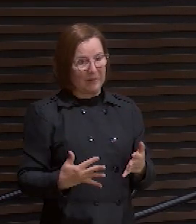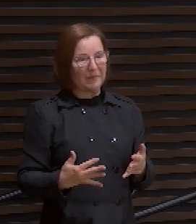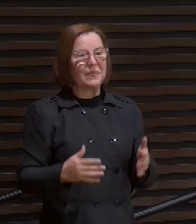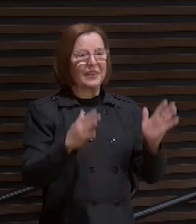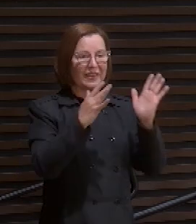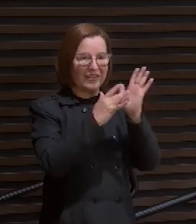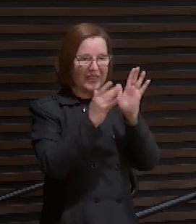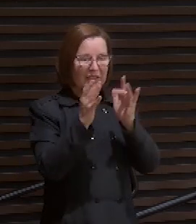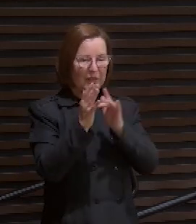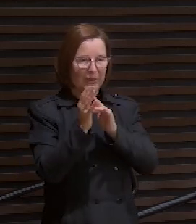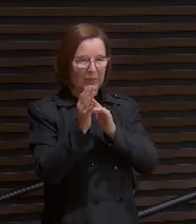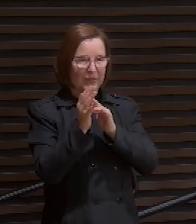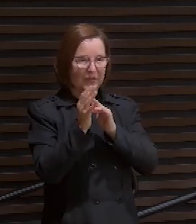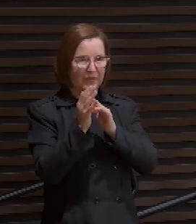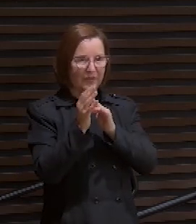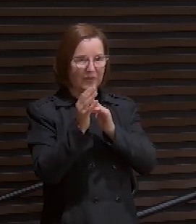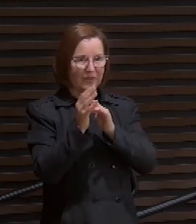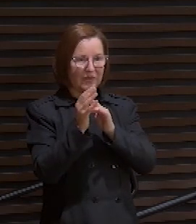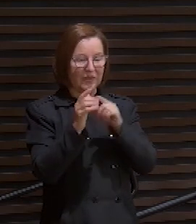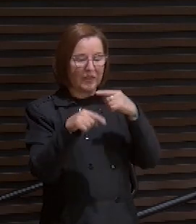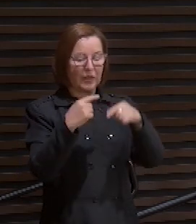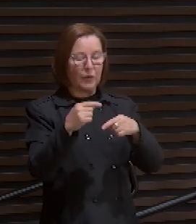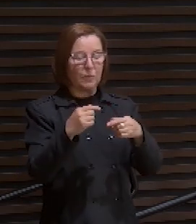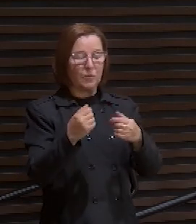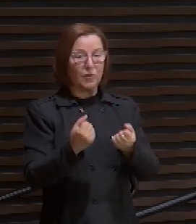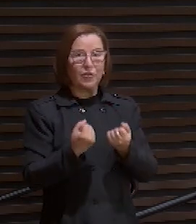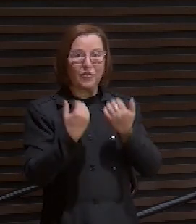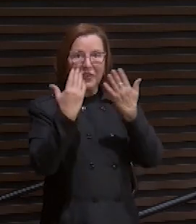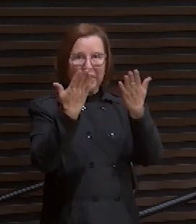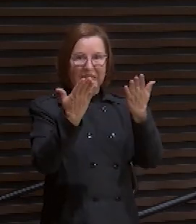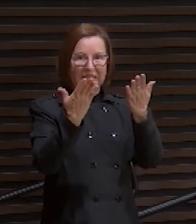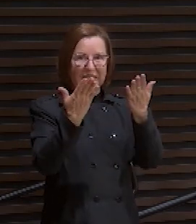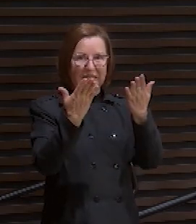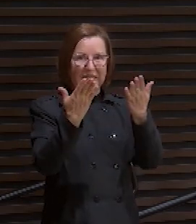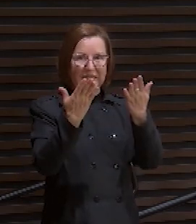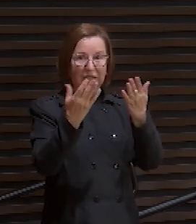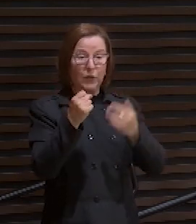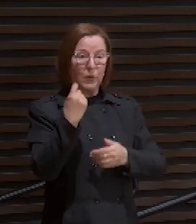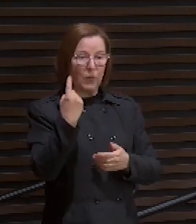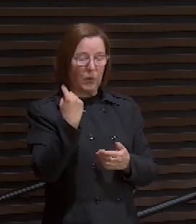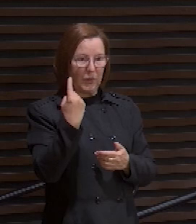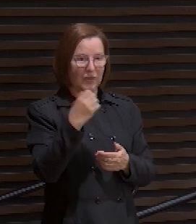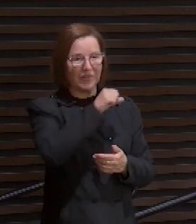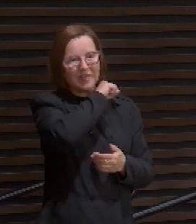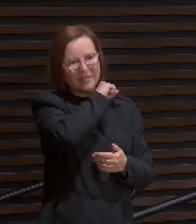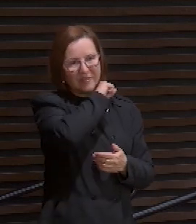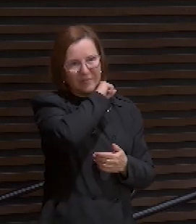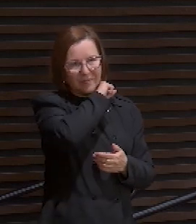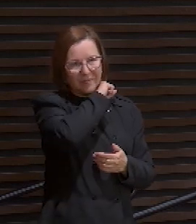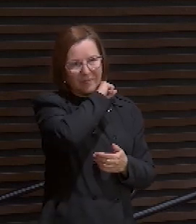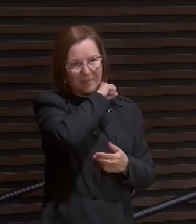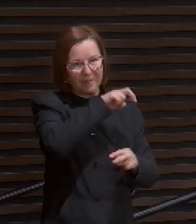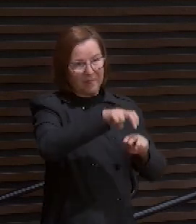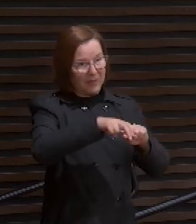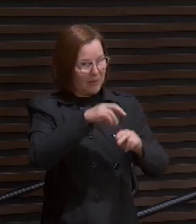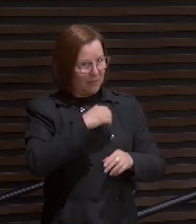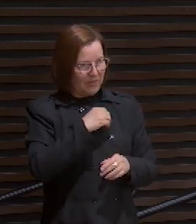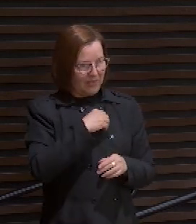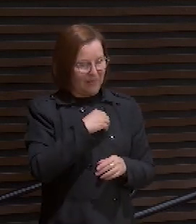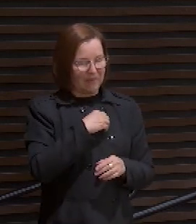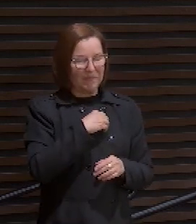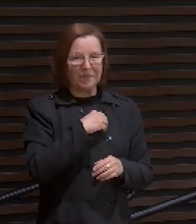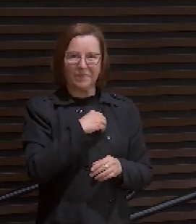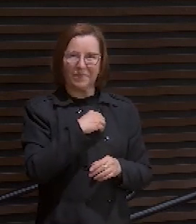Jesus, porém, tendo oferecido um único sacrifício pelos